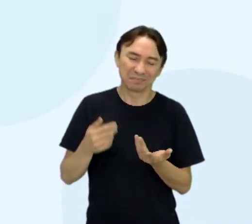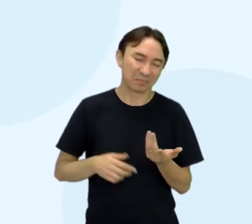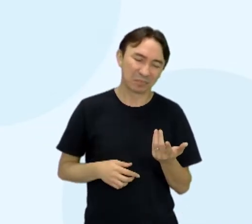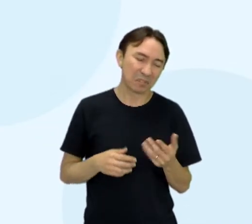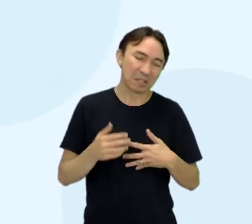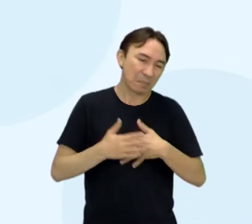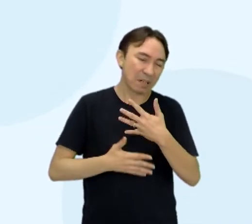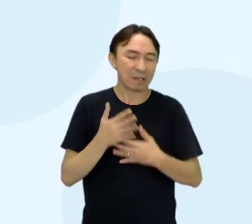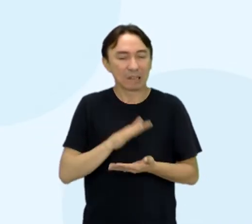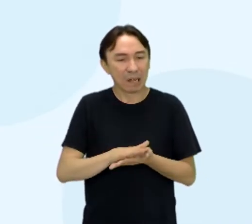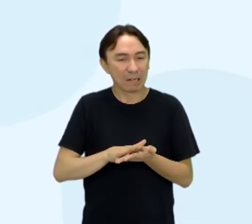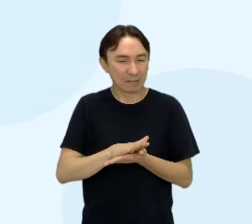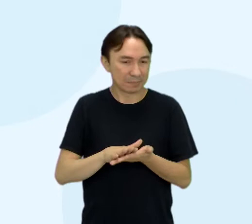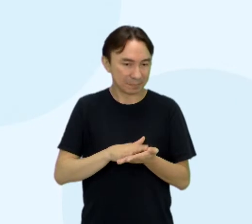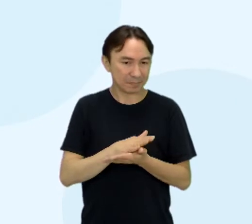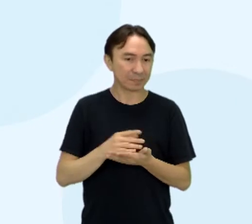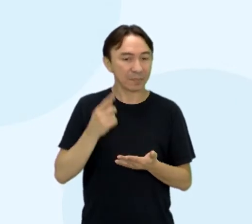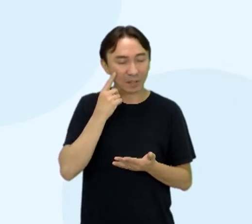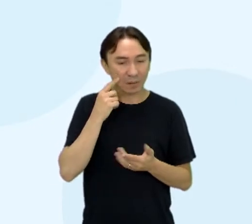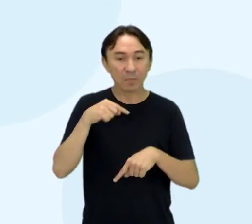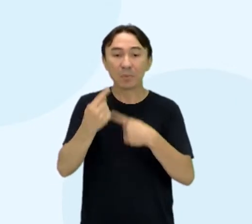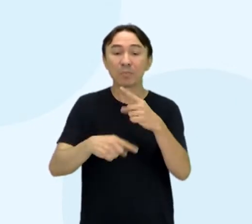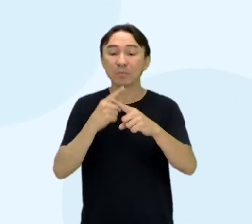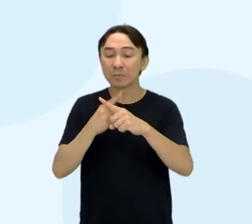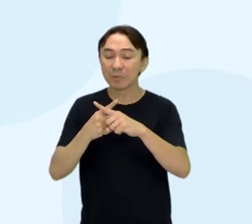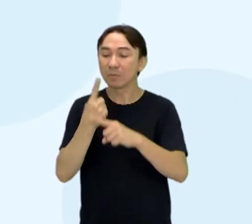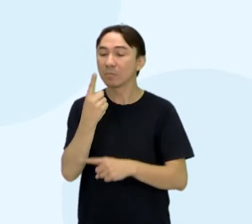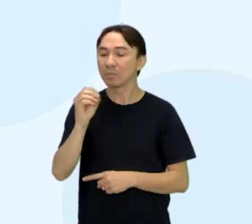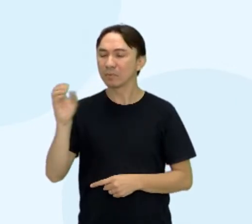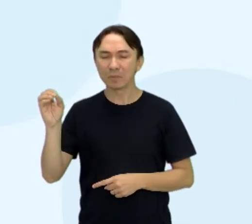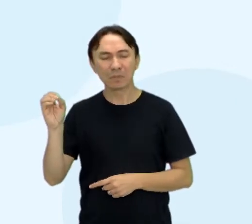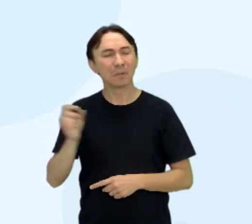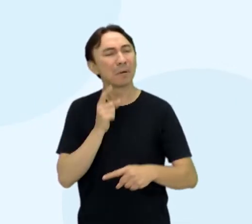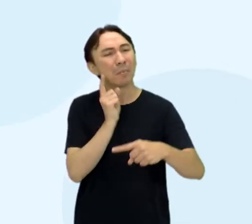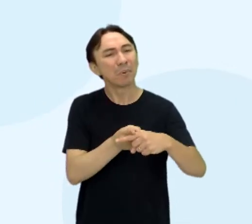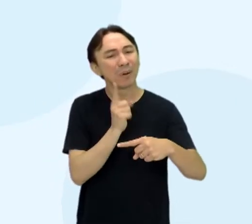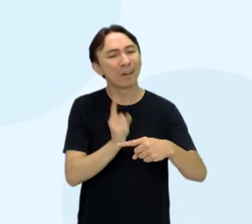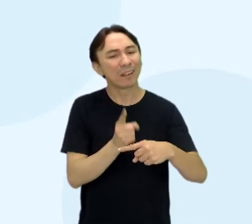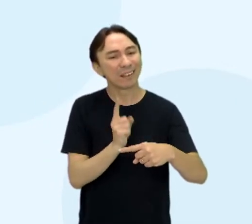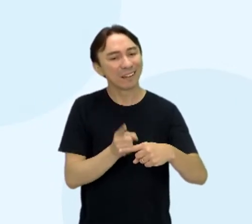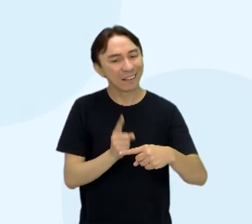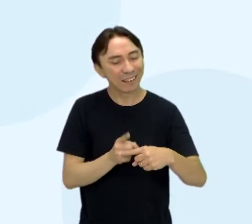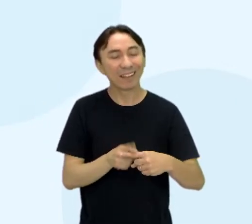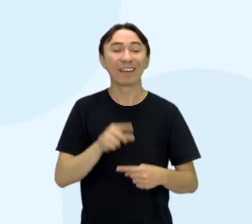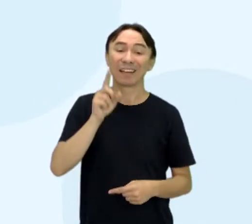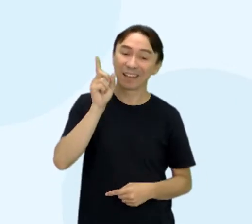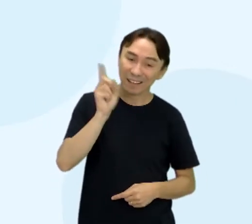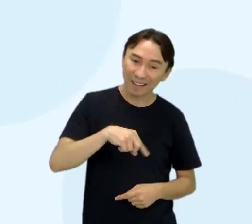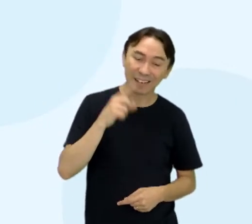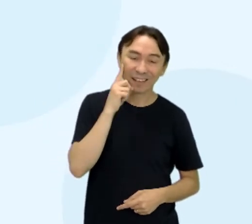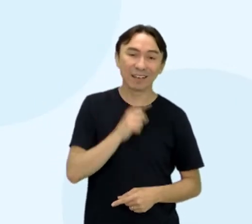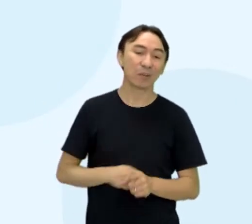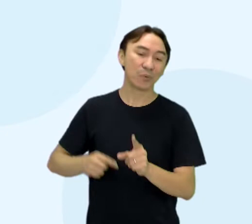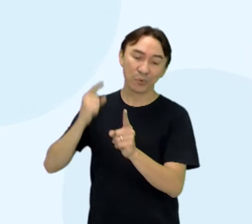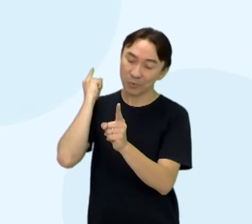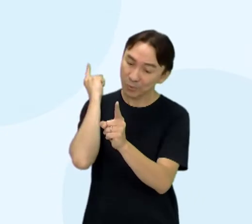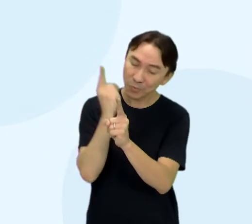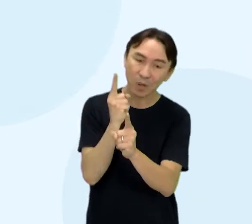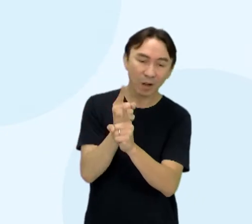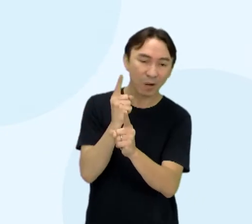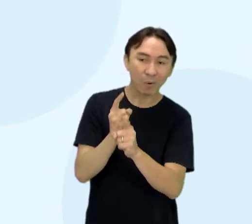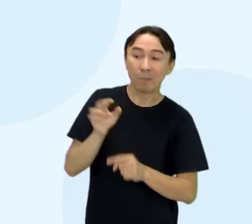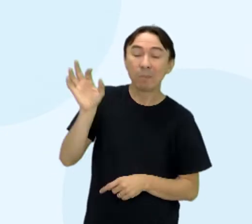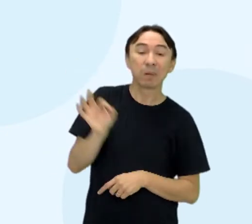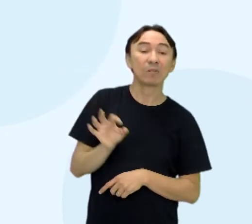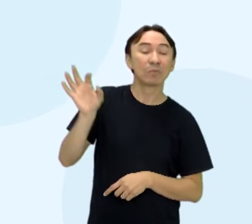Professor, o que você fez aqui? Multipliquei por 100. Mas qual que é o objetivo? É encontrar a taxa